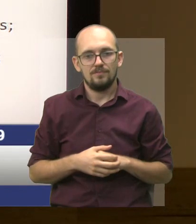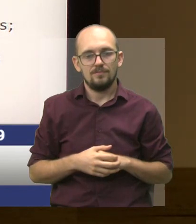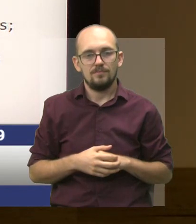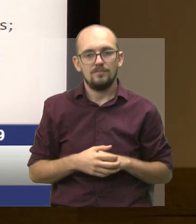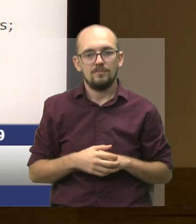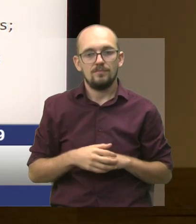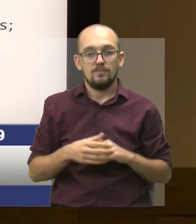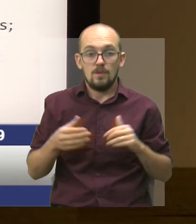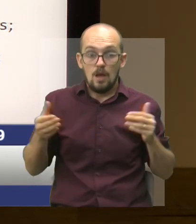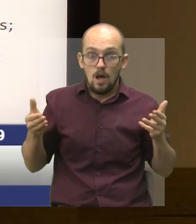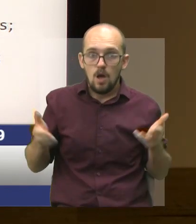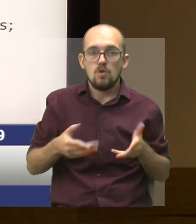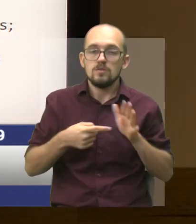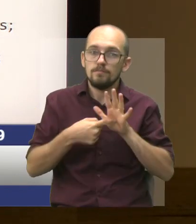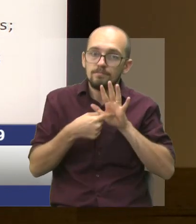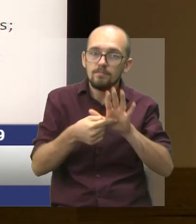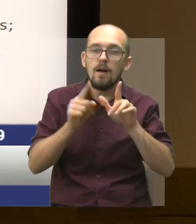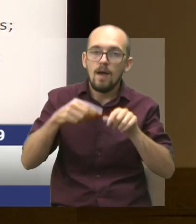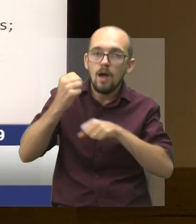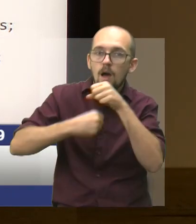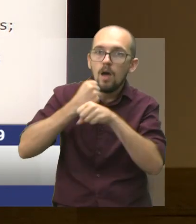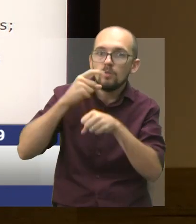de 2020.